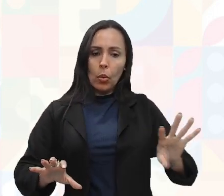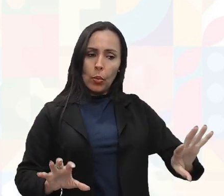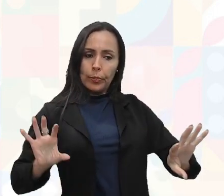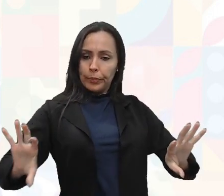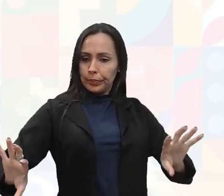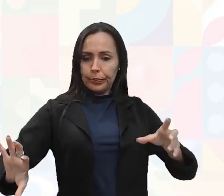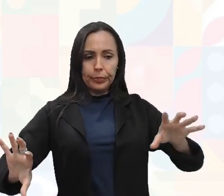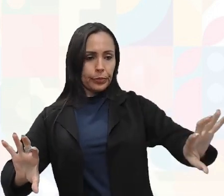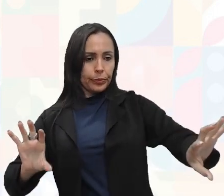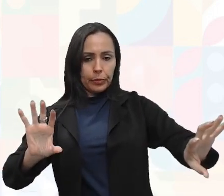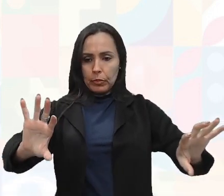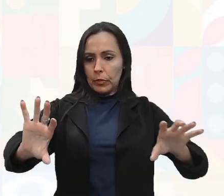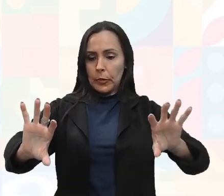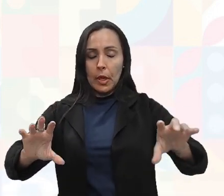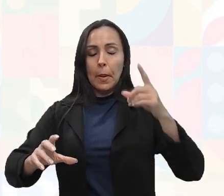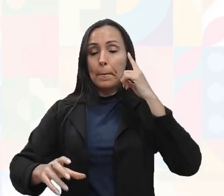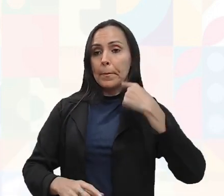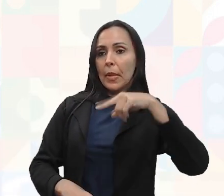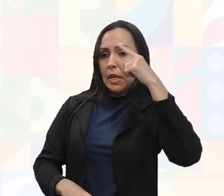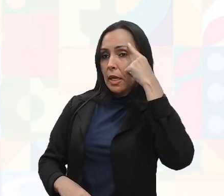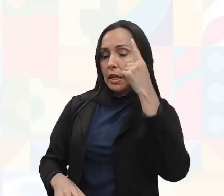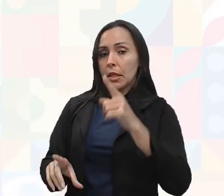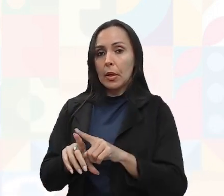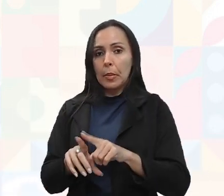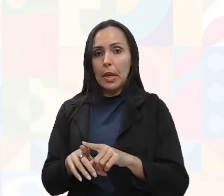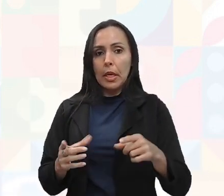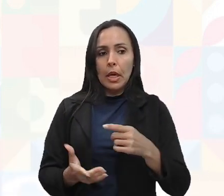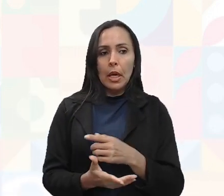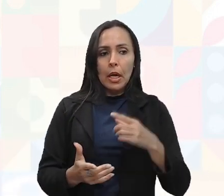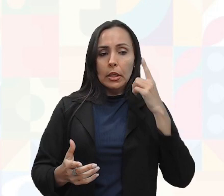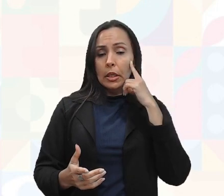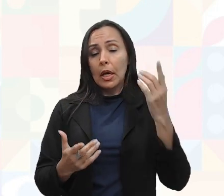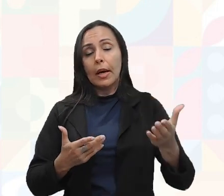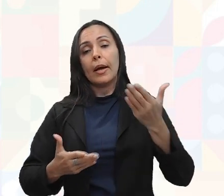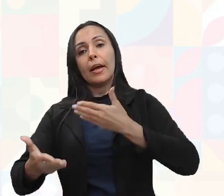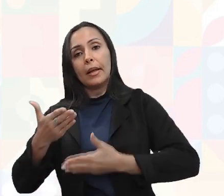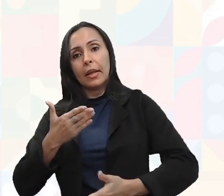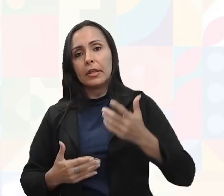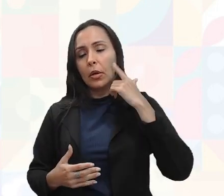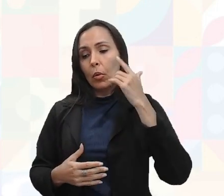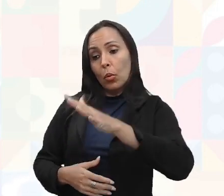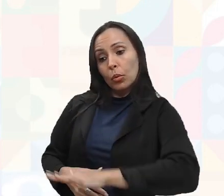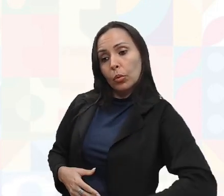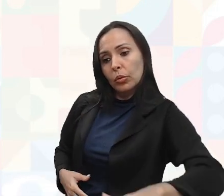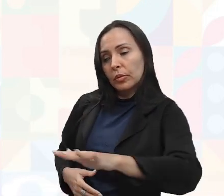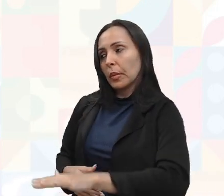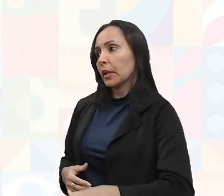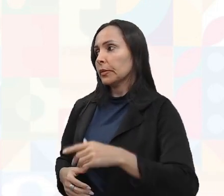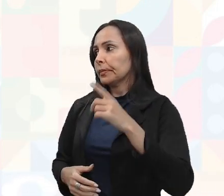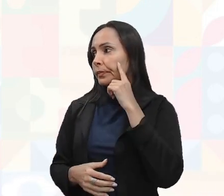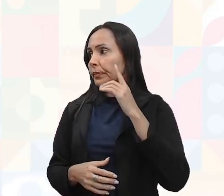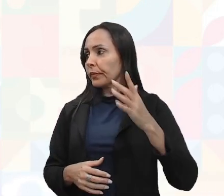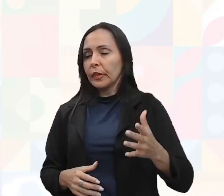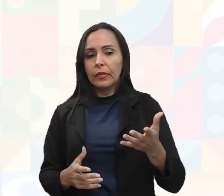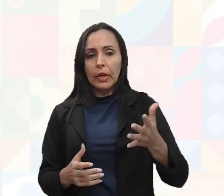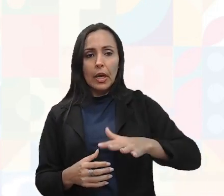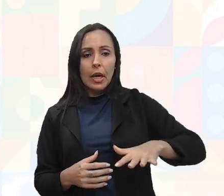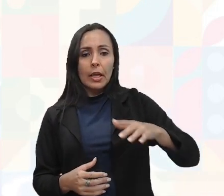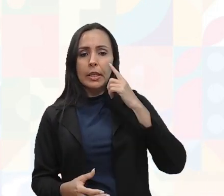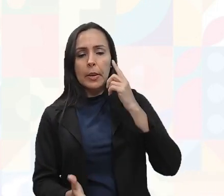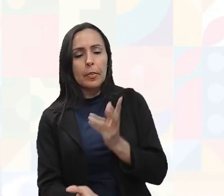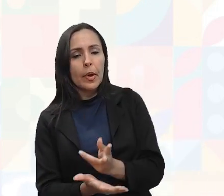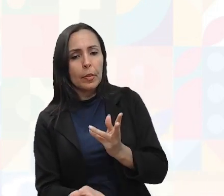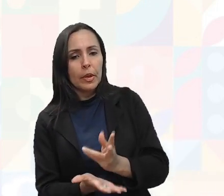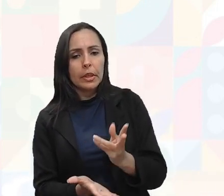organizar, pensar nas dimensões do mobiliário em relação ao espaço, né, ver as áreas de permanência se